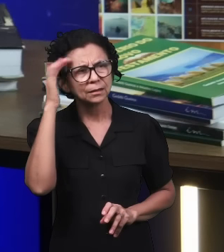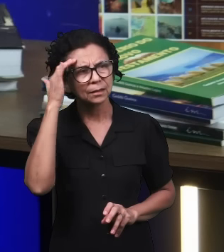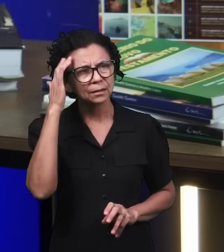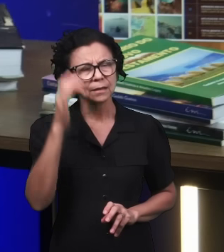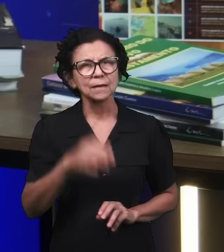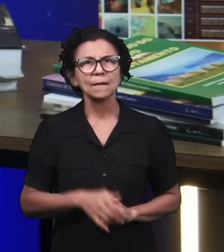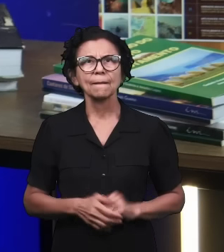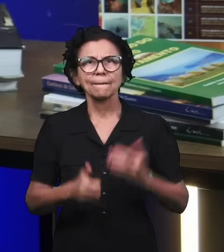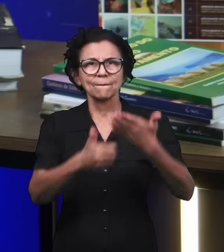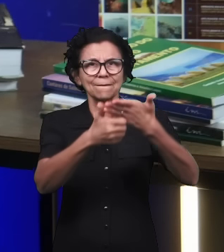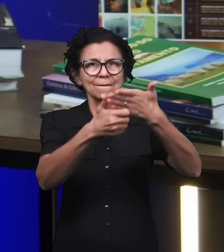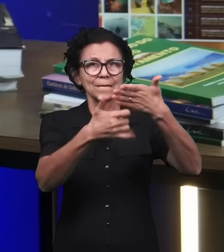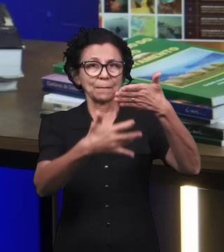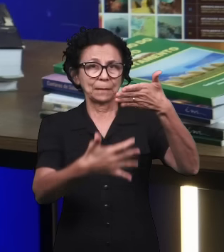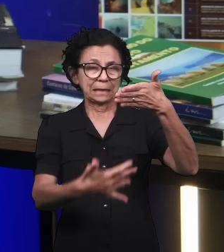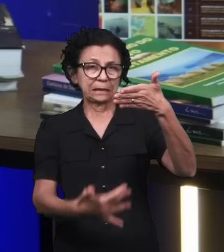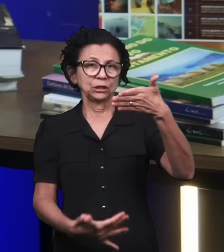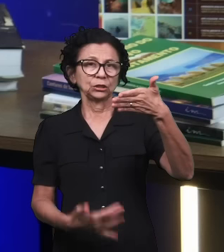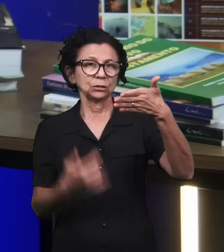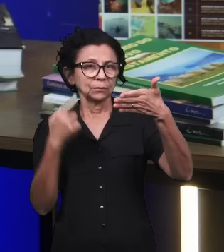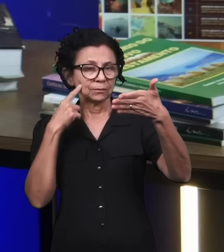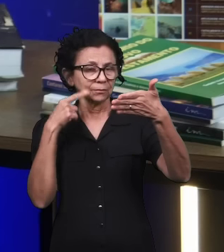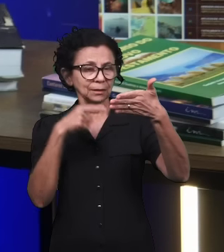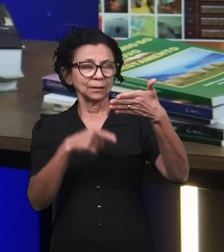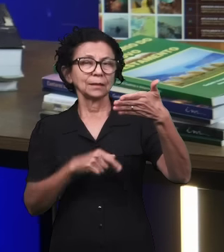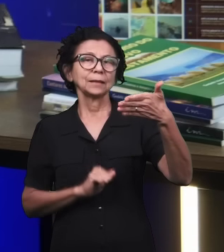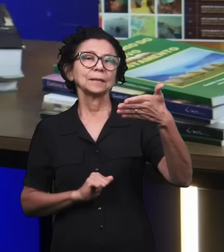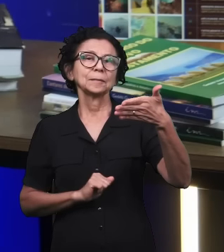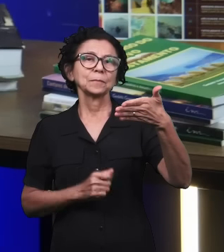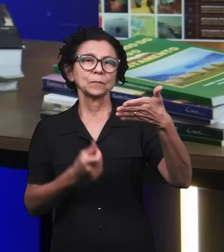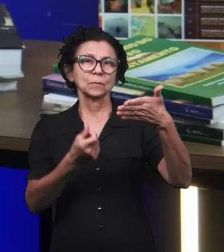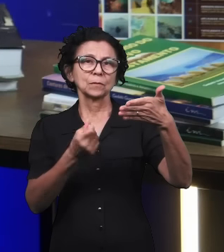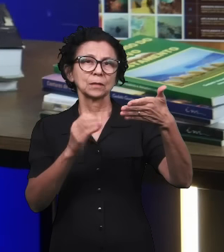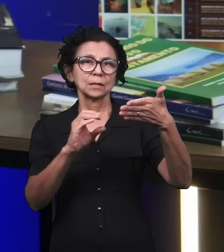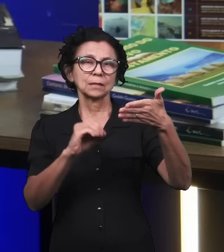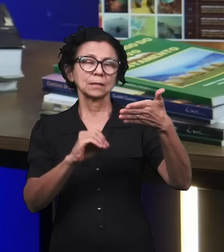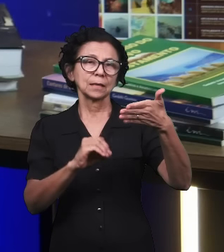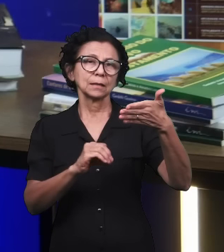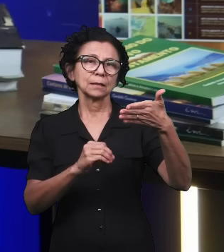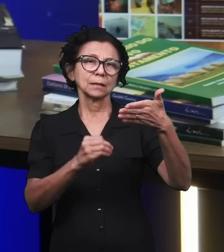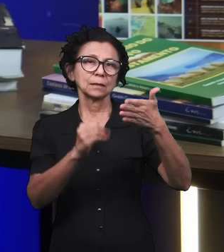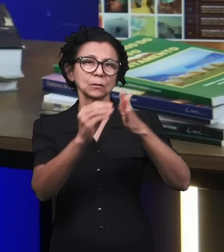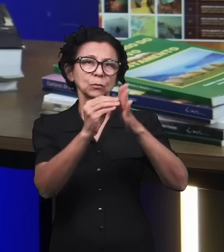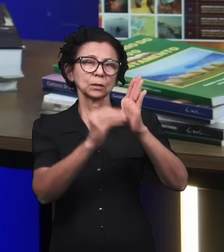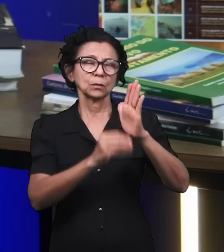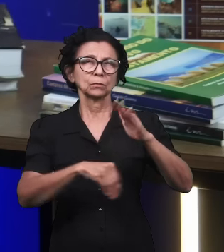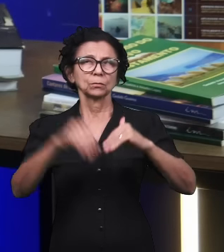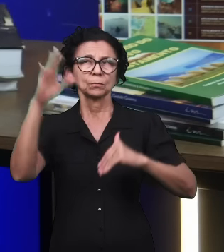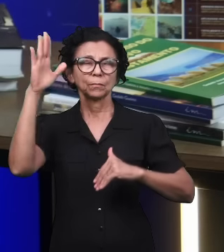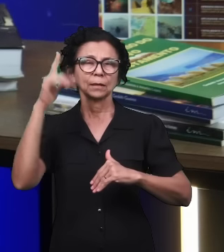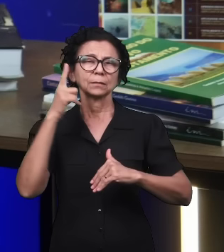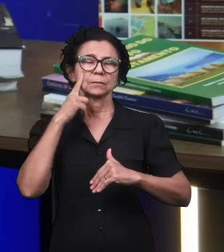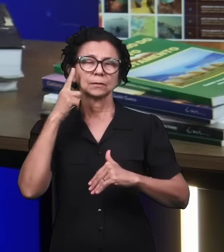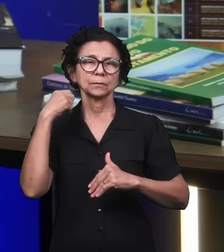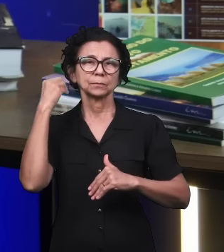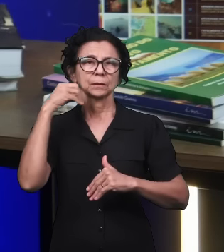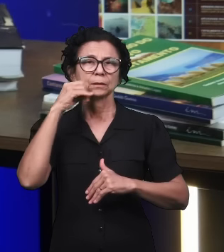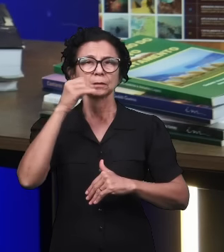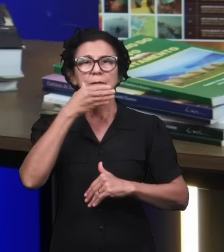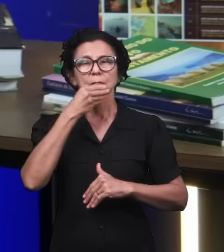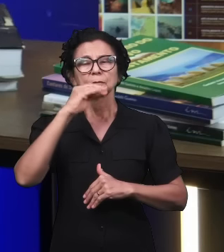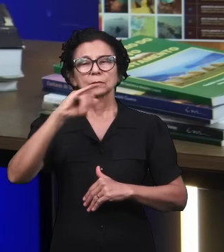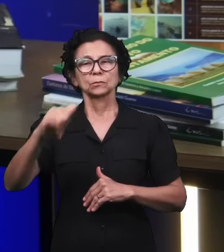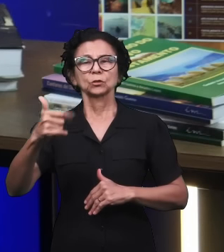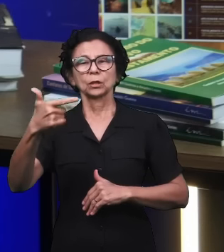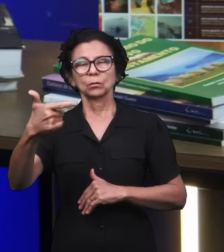do Cronologia Bíblica, e lá você vai ter um episódio falando sobre essa experiência de Jacó, a escada. Você